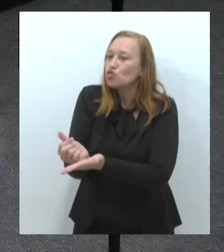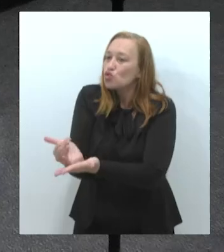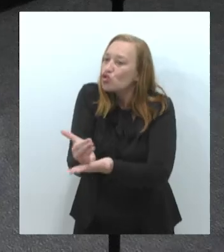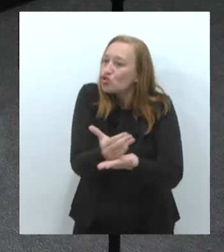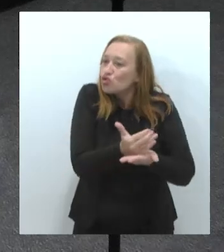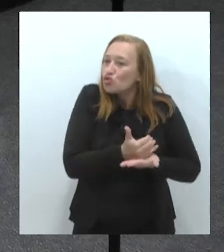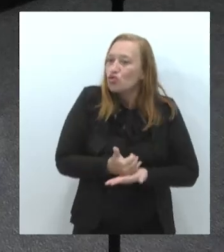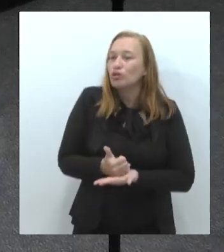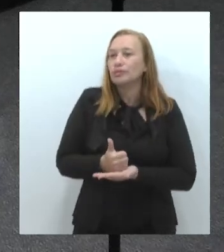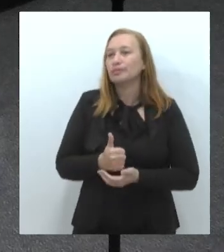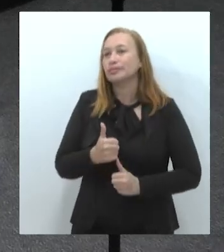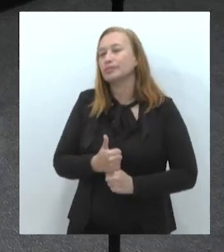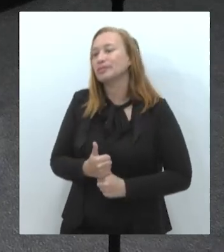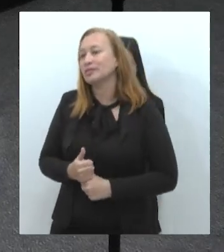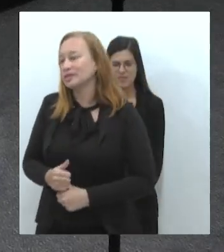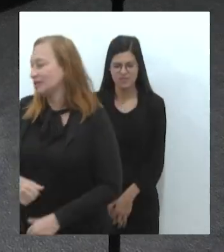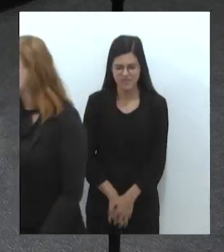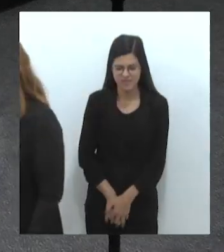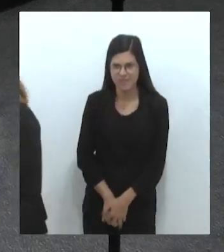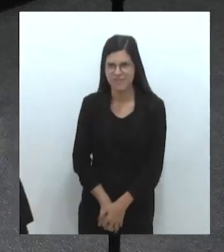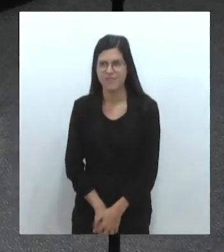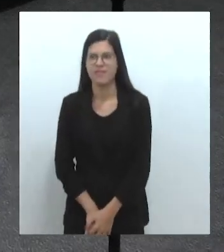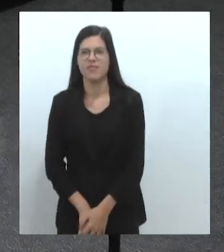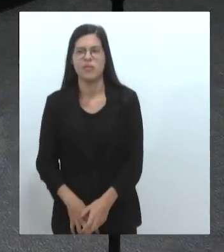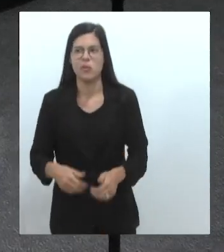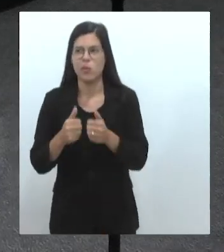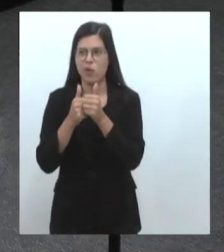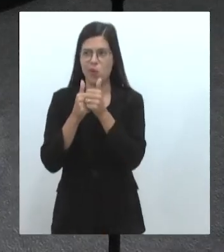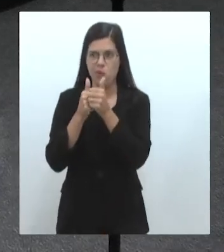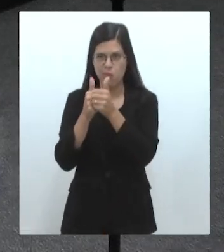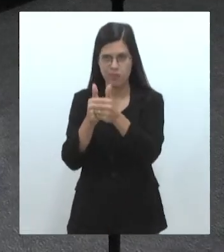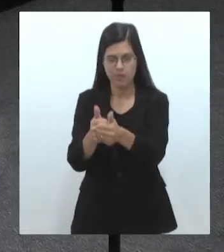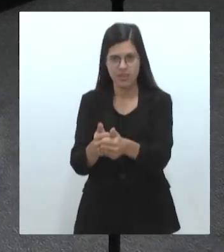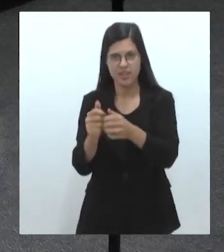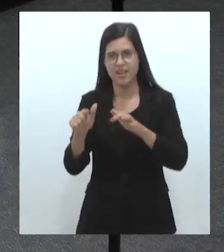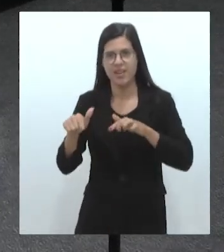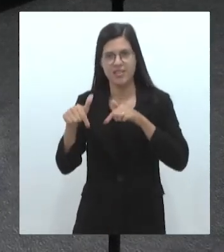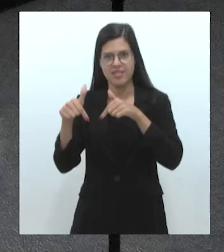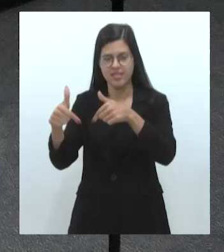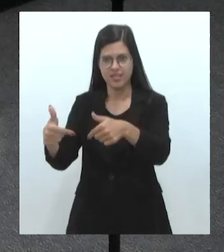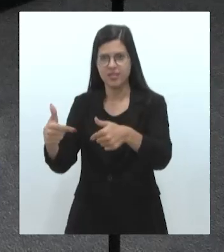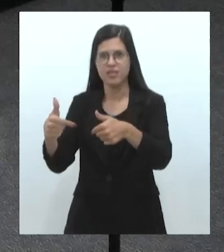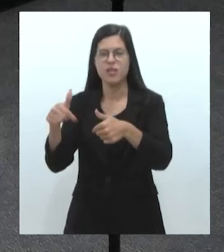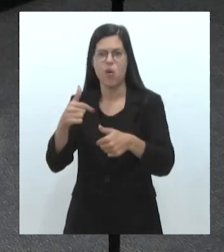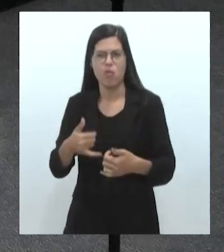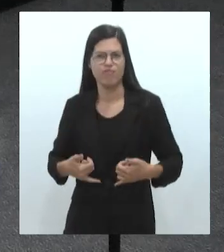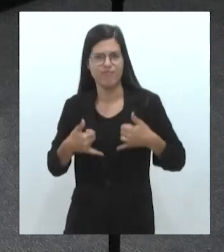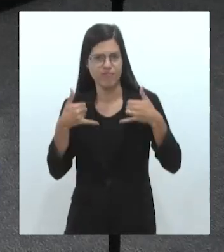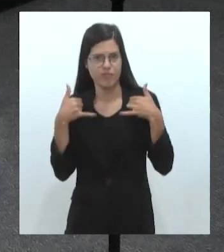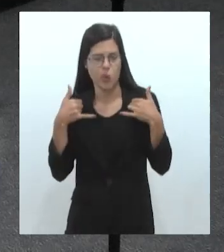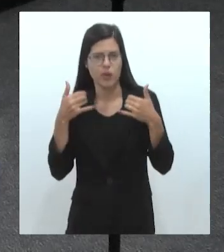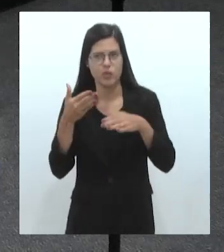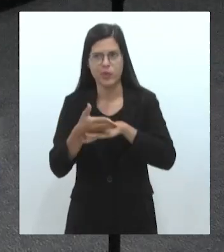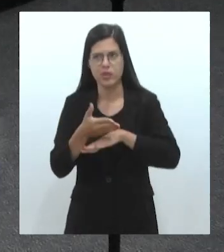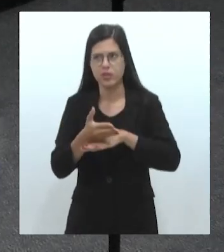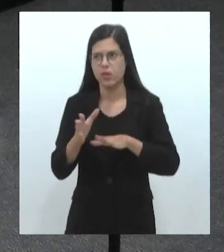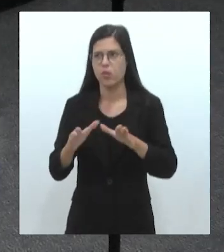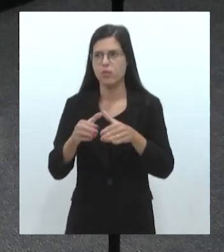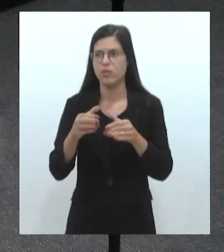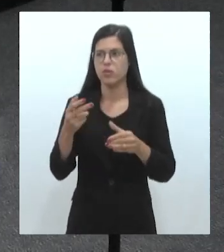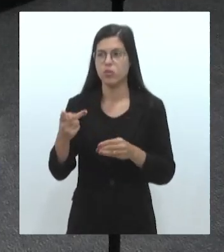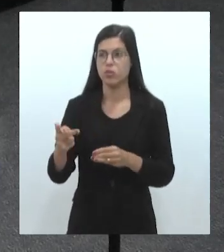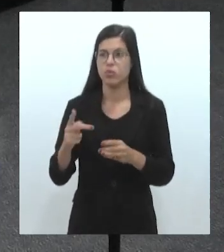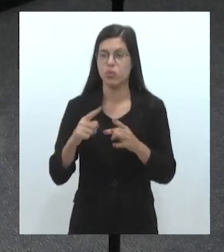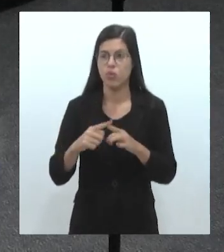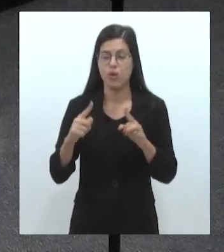Nós tínhamos antes, e eu acompanhei a sua atuação, tive a honra de participar da sua comissão, mas deixei Vossa Excelência com o